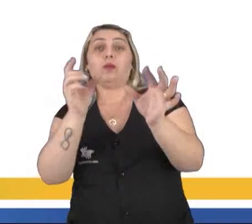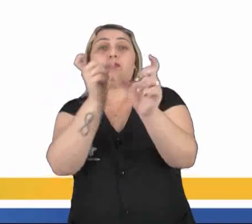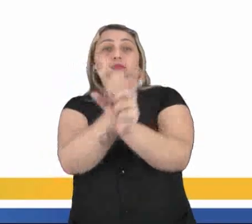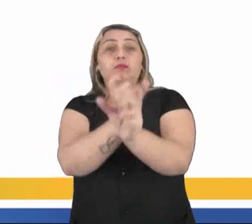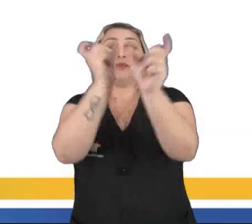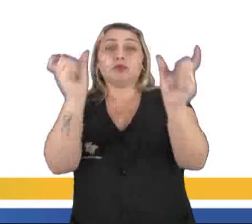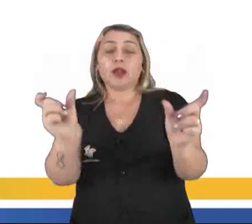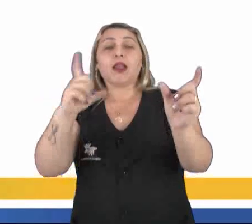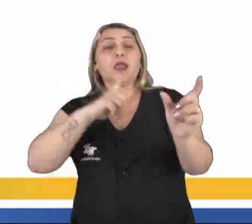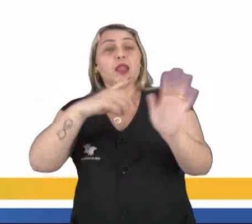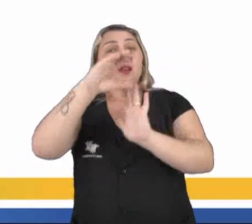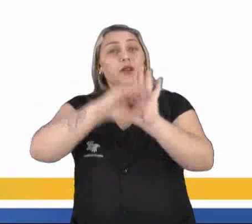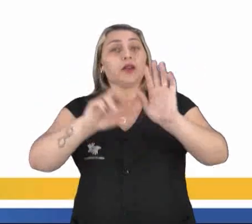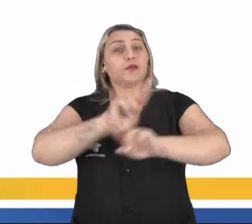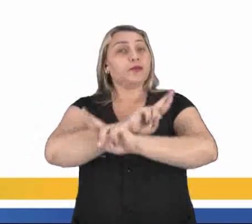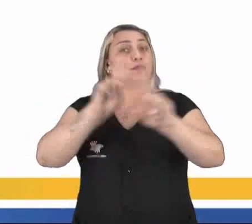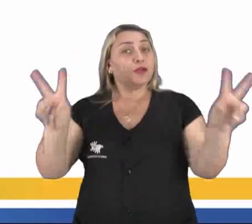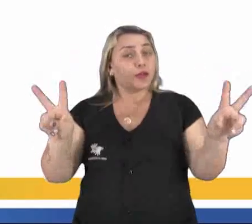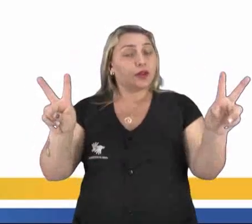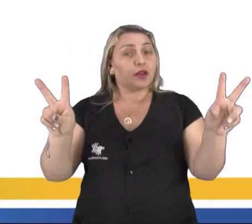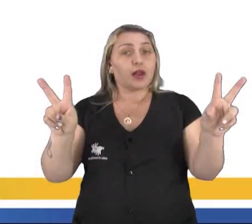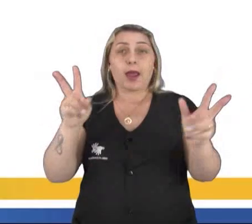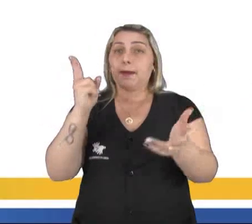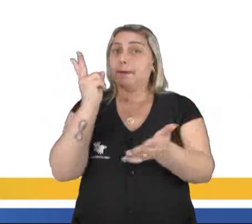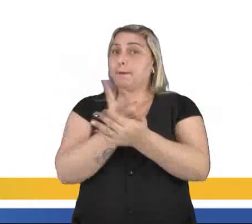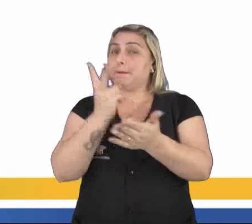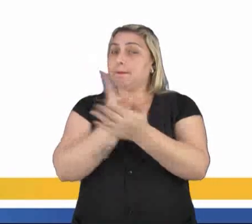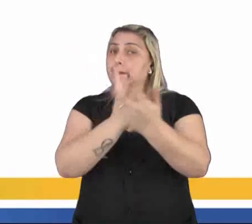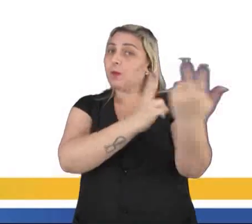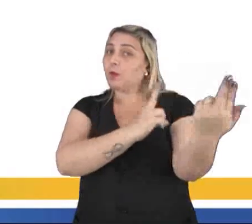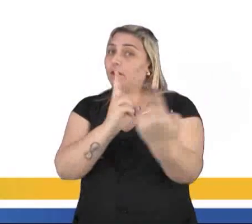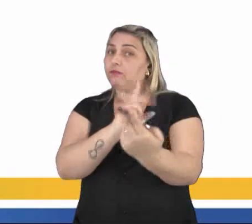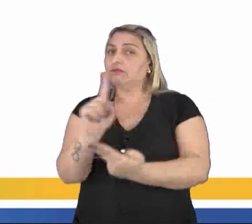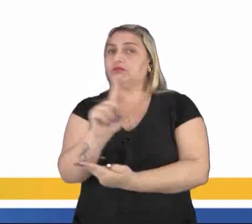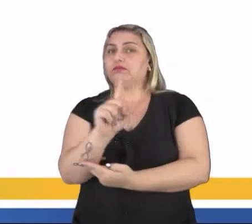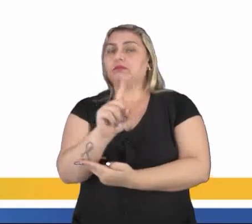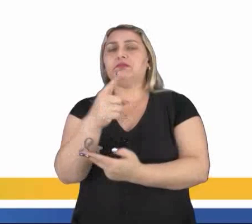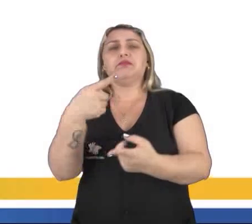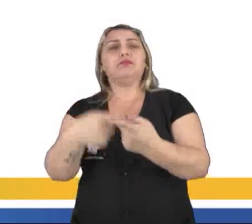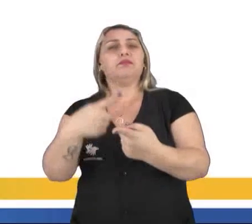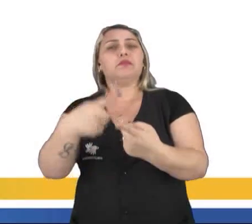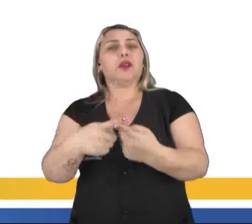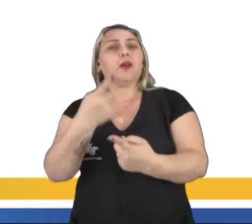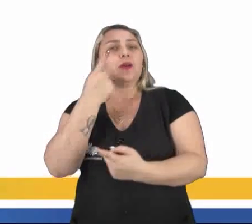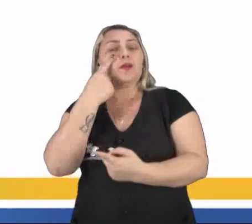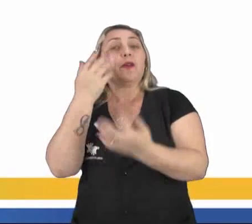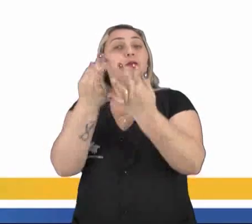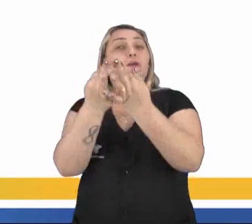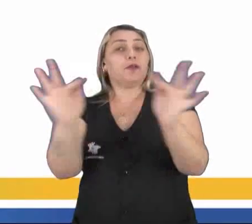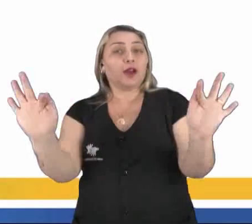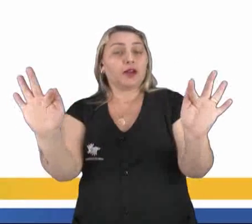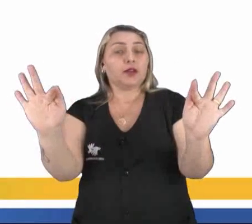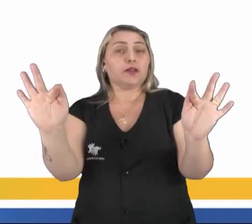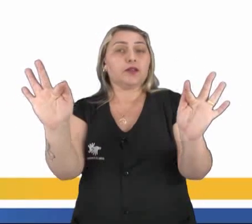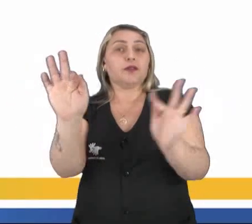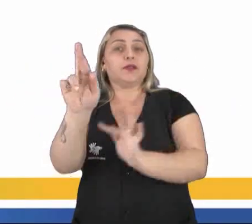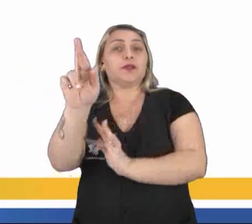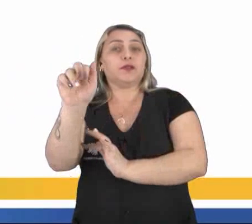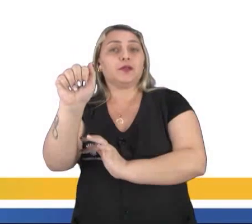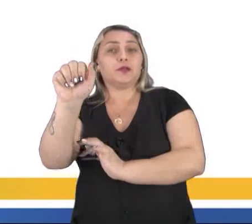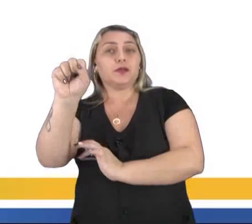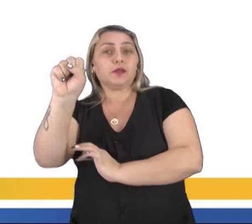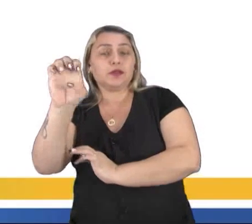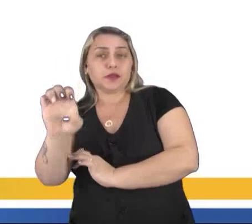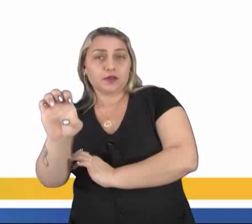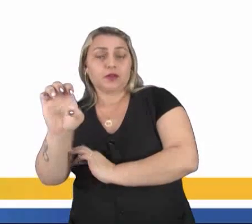apresentam conceitos distintos, tá? Não são a mesma coisa, é isso que ele está dizendo aí. Por quê? Vamos ver aqui. Frase. O que é frase?